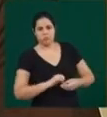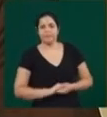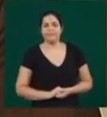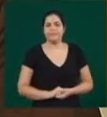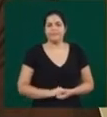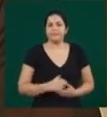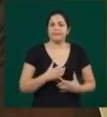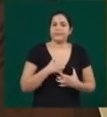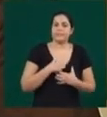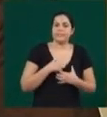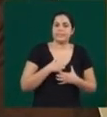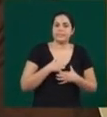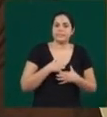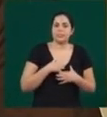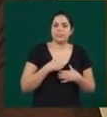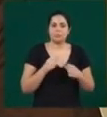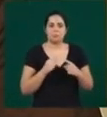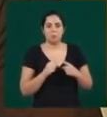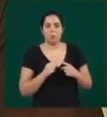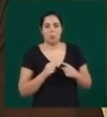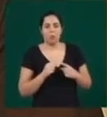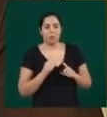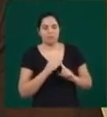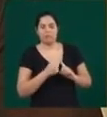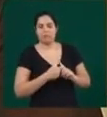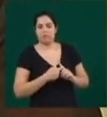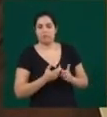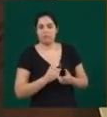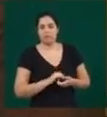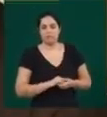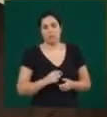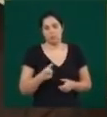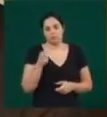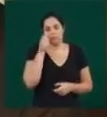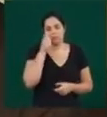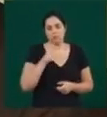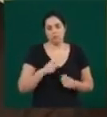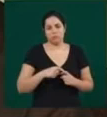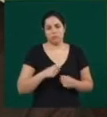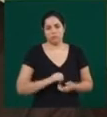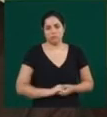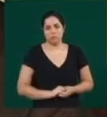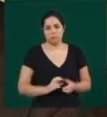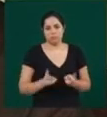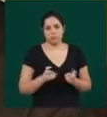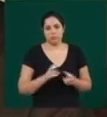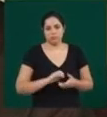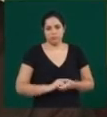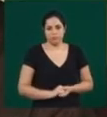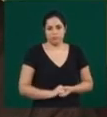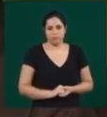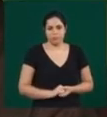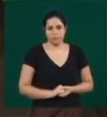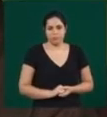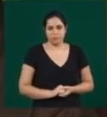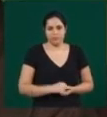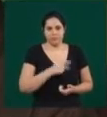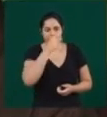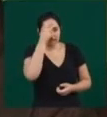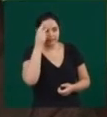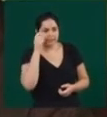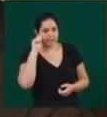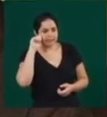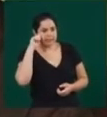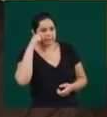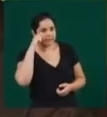são desproporcionais a um puerpério normal. Isso chama a atenção do médico. Além da predisposição de quem tem a pele negra, há